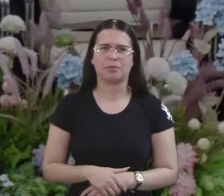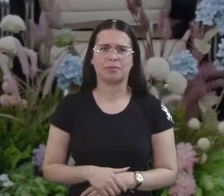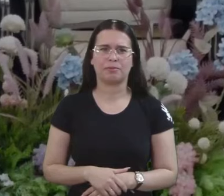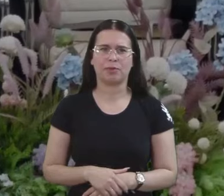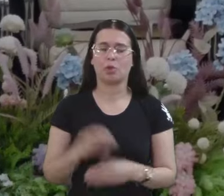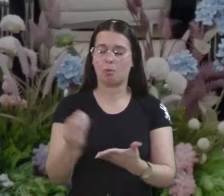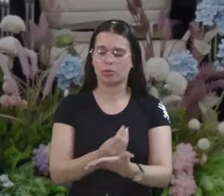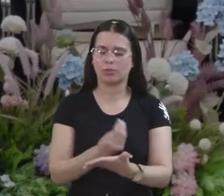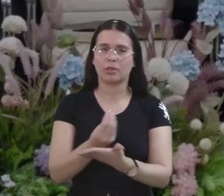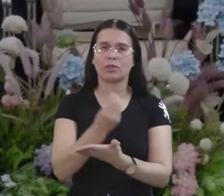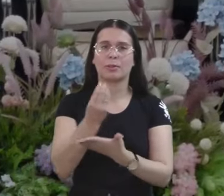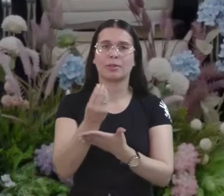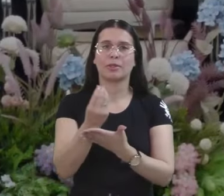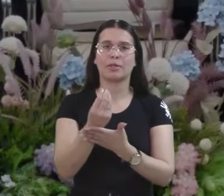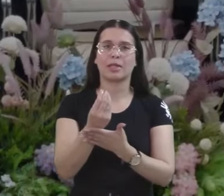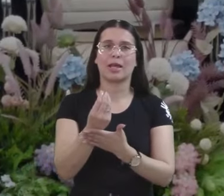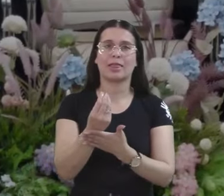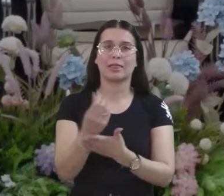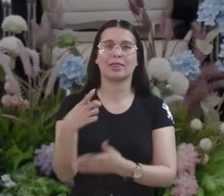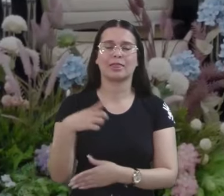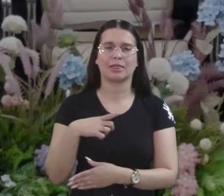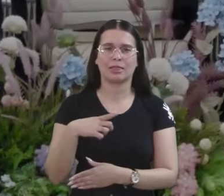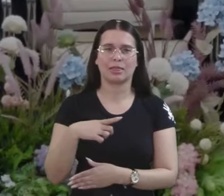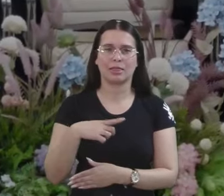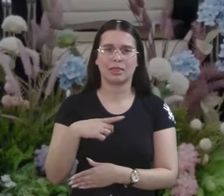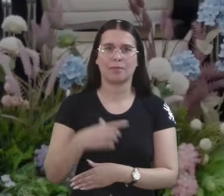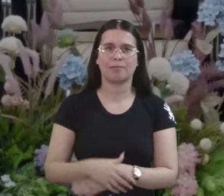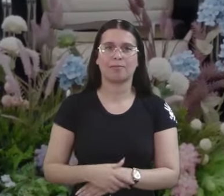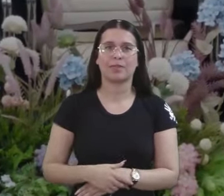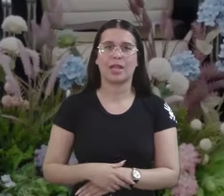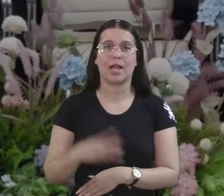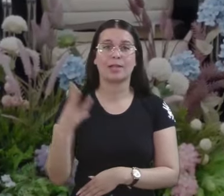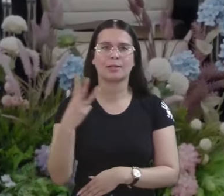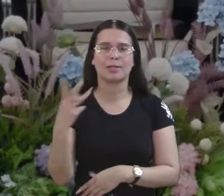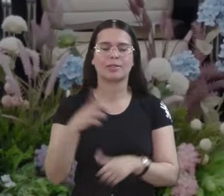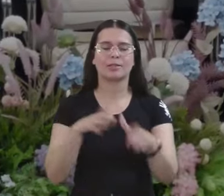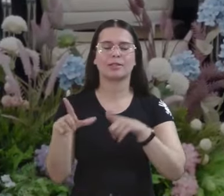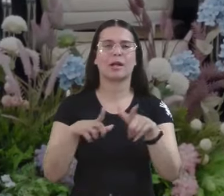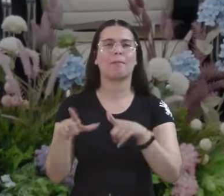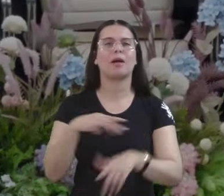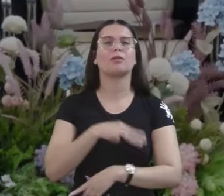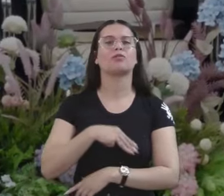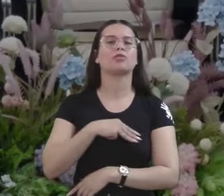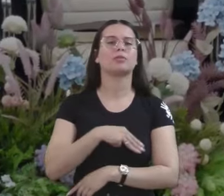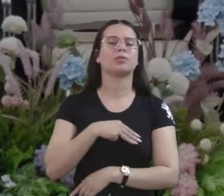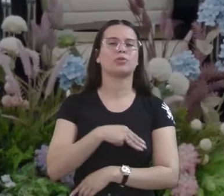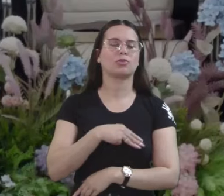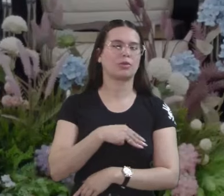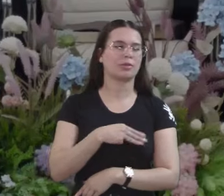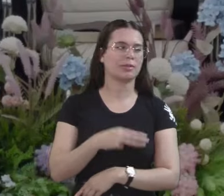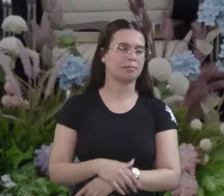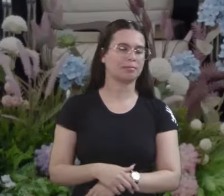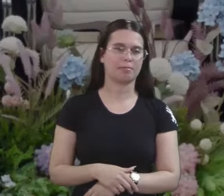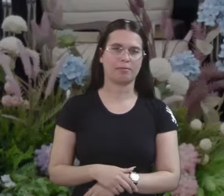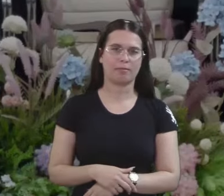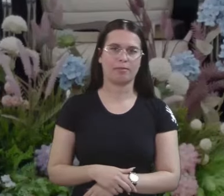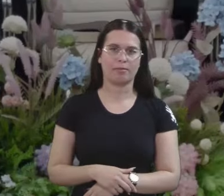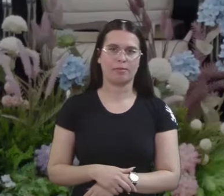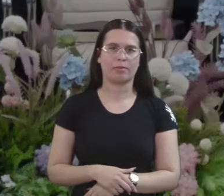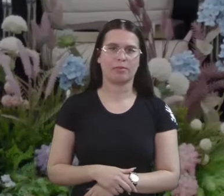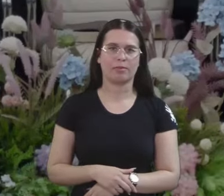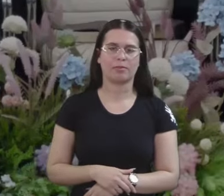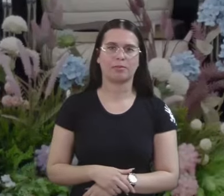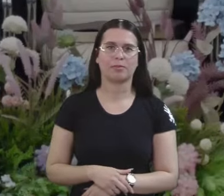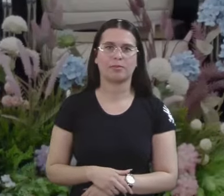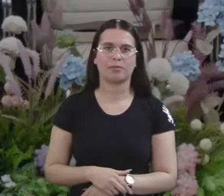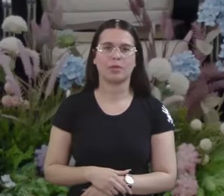Ministério de Perus tem três frentes de missões. Três frentes de missões. O CONAMP